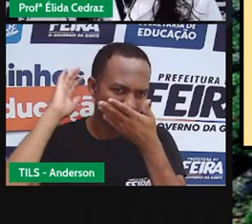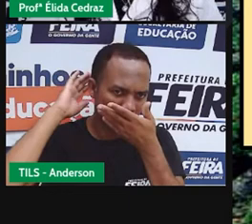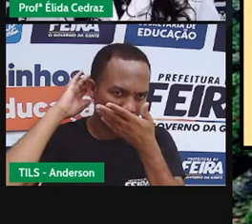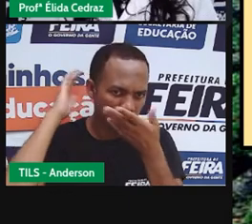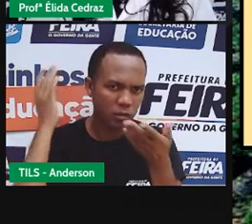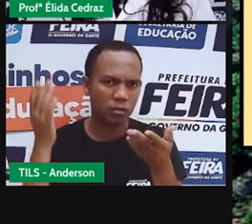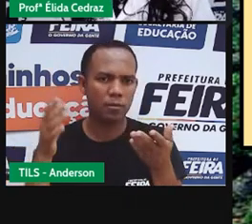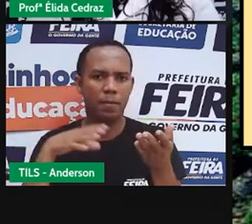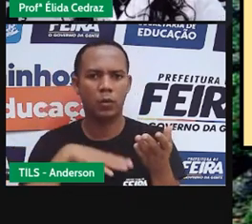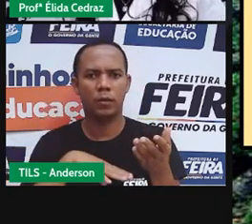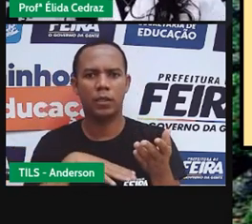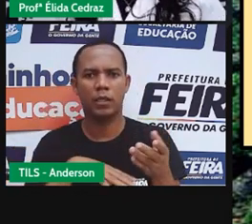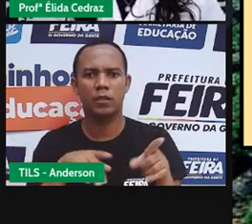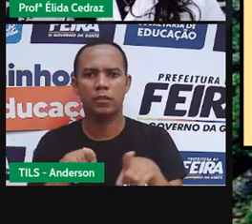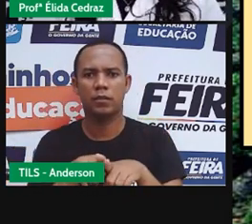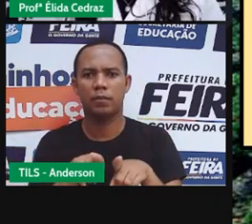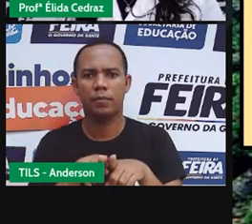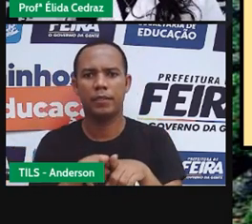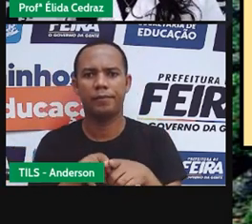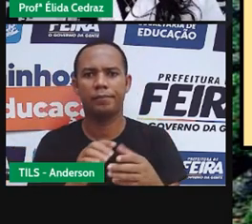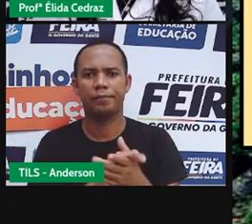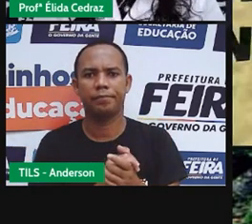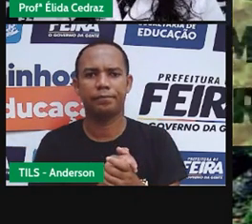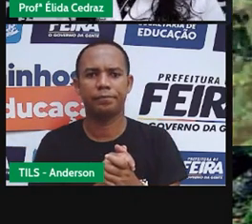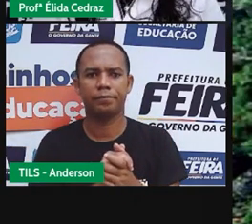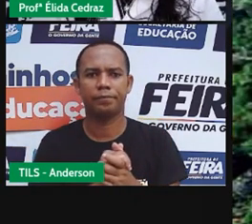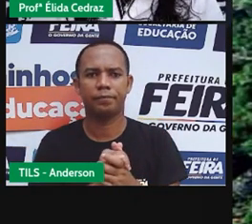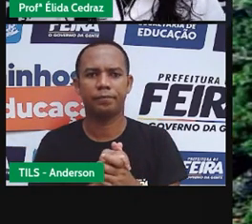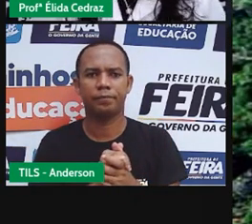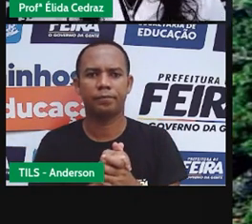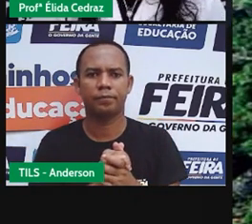portuguesa, que veio da Europa, e temos a africana.